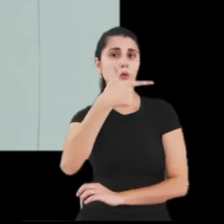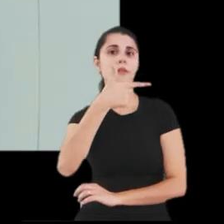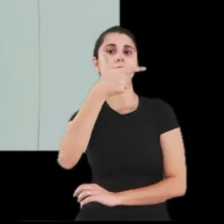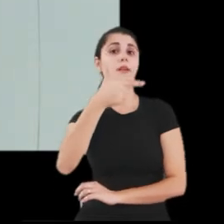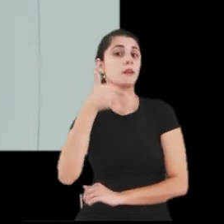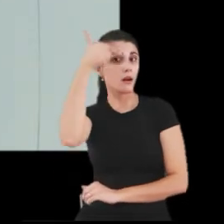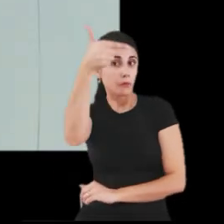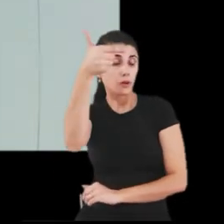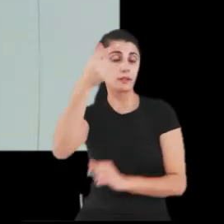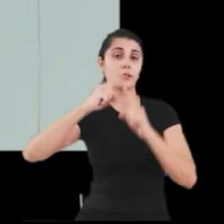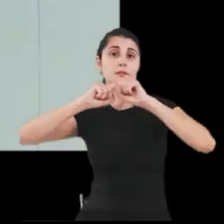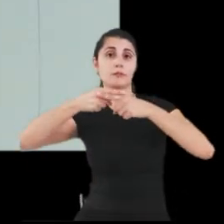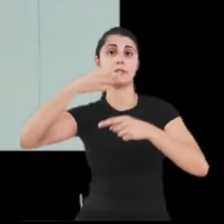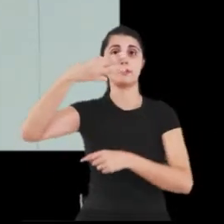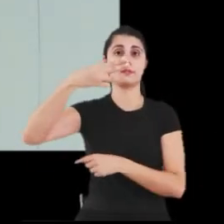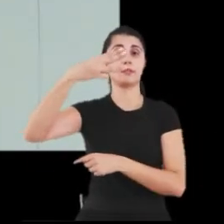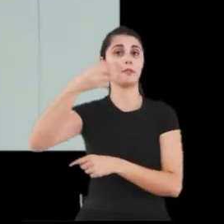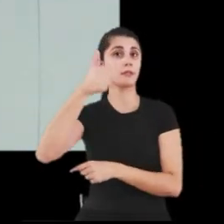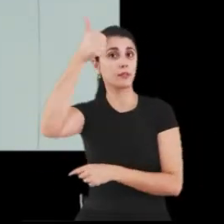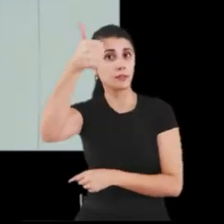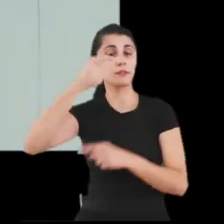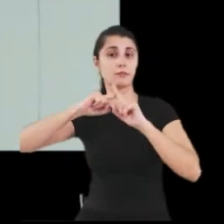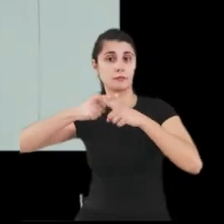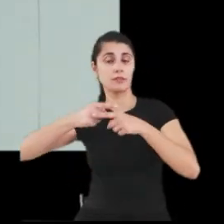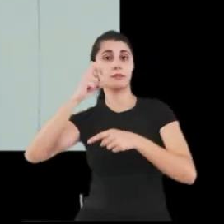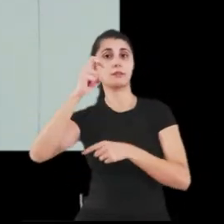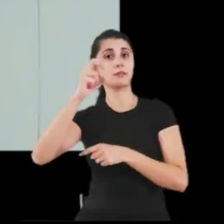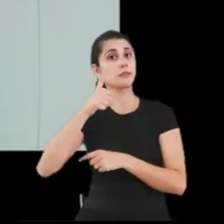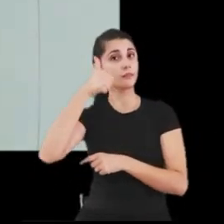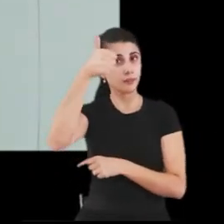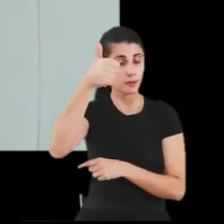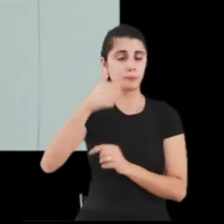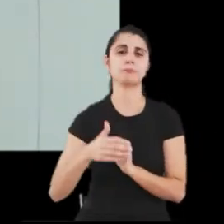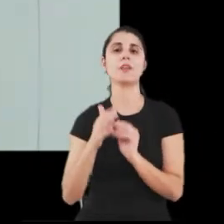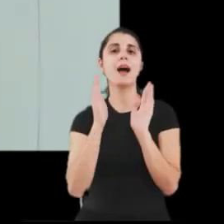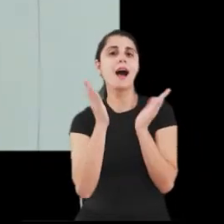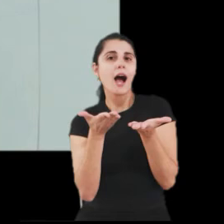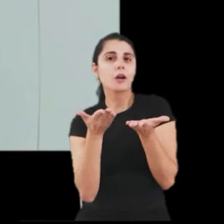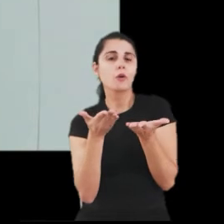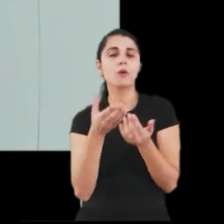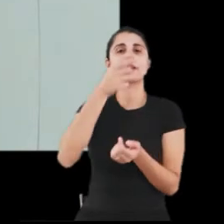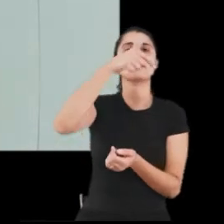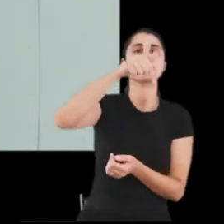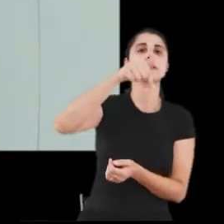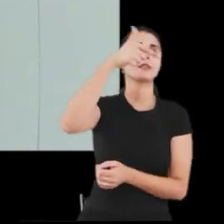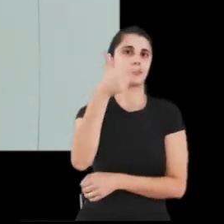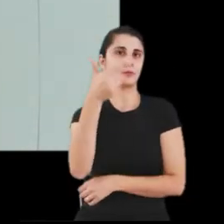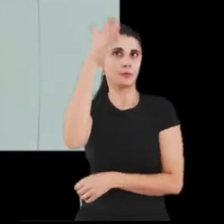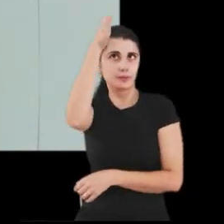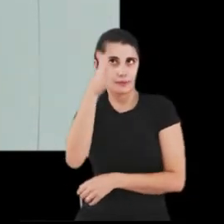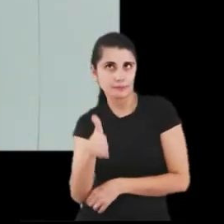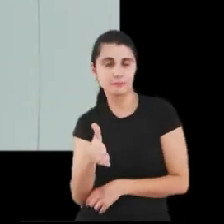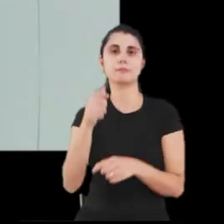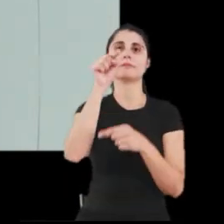elevado a 1, vezes 5 elevado a 1. Correto? Vou agora Fatoral 72.